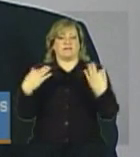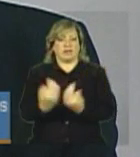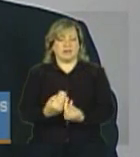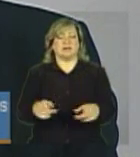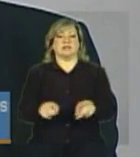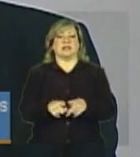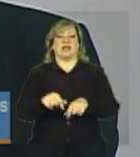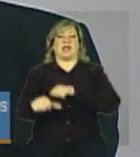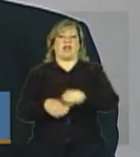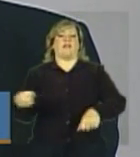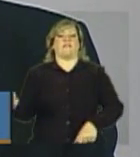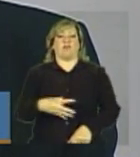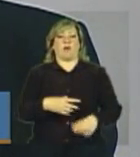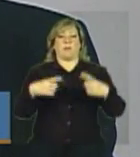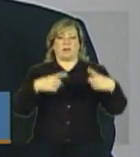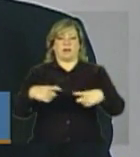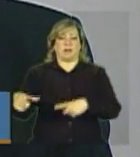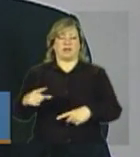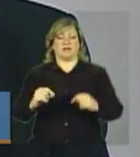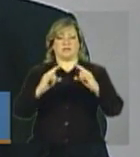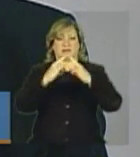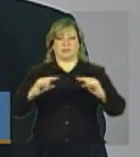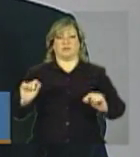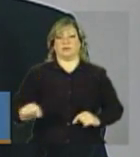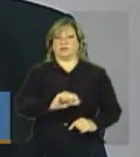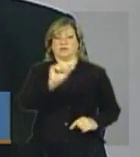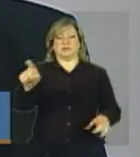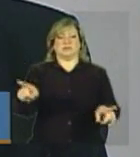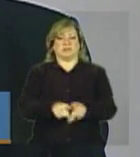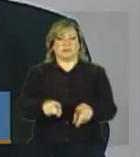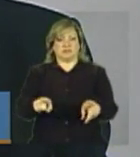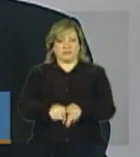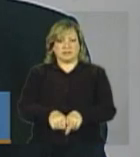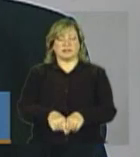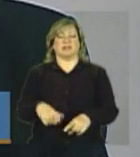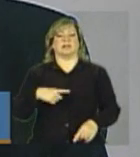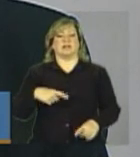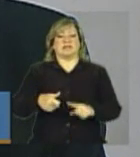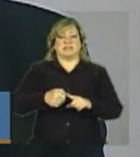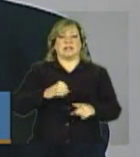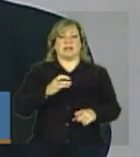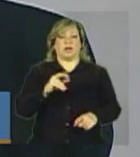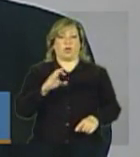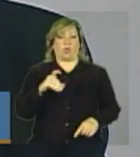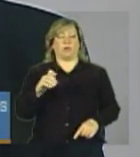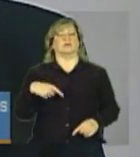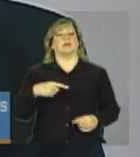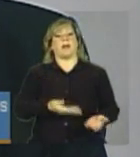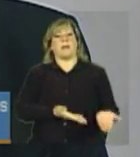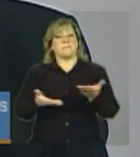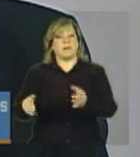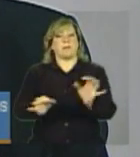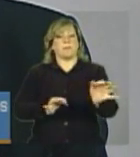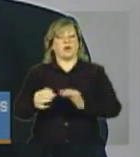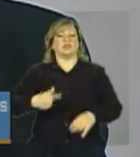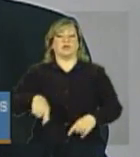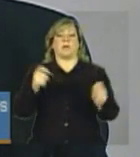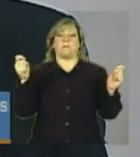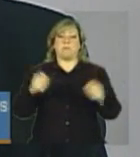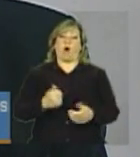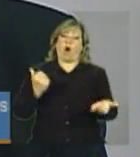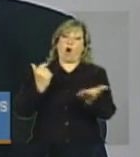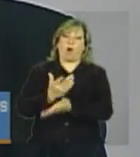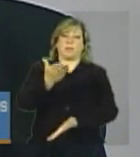assentados pela reforma agrária que produzem sementes locais, tradicionais ou crioulas, que apresentem seu projeto para que a gente também adquira